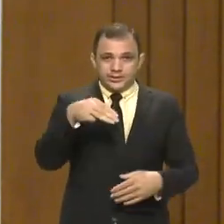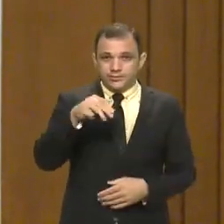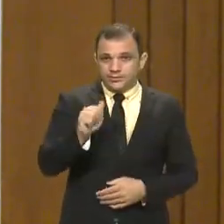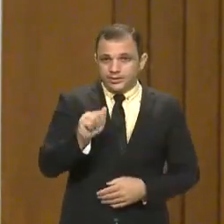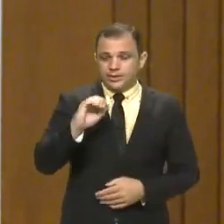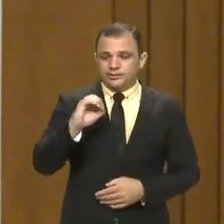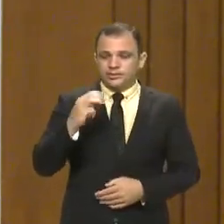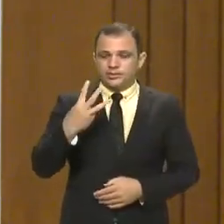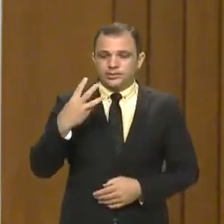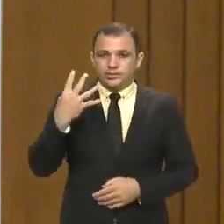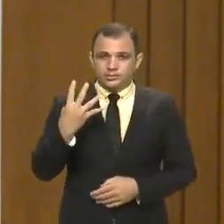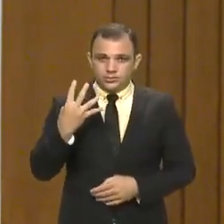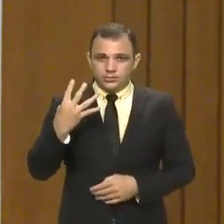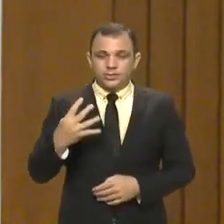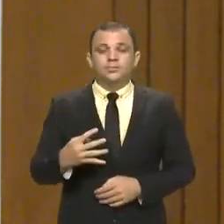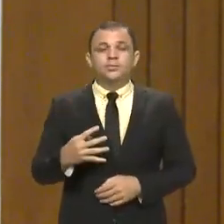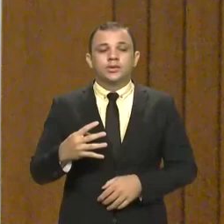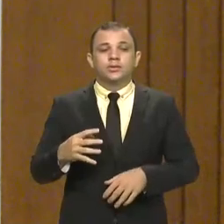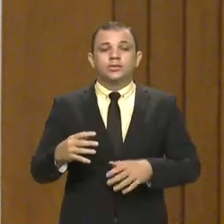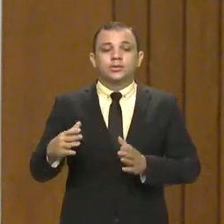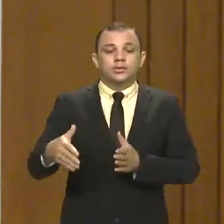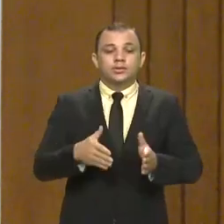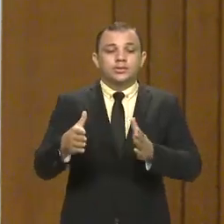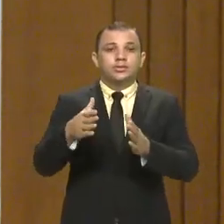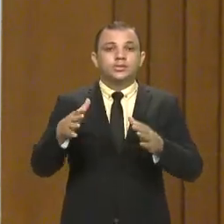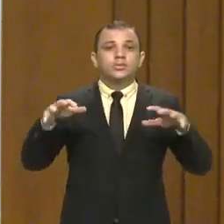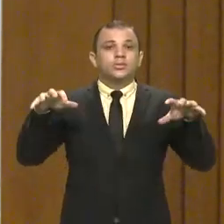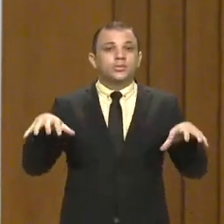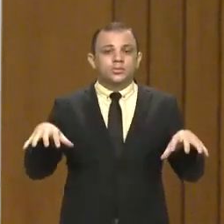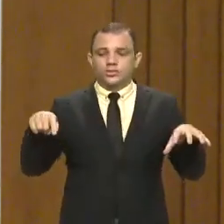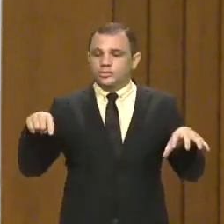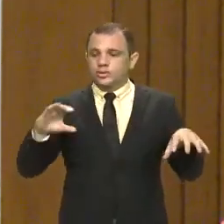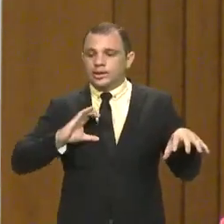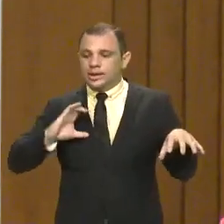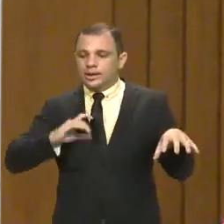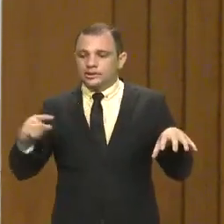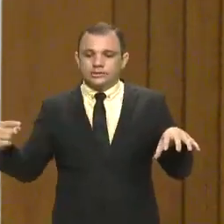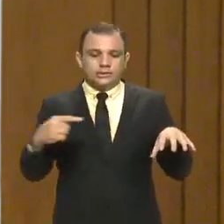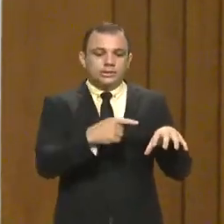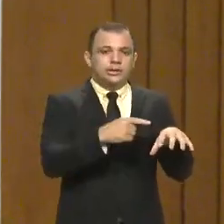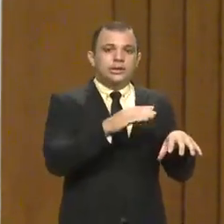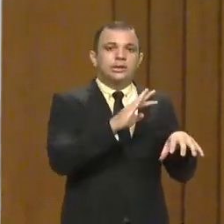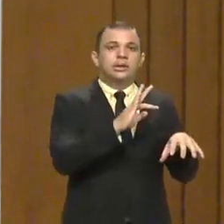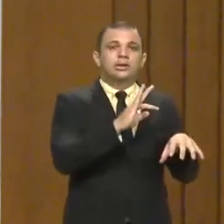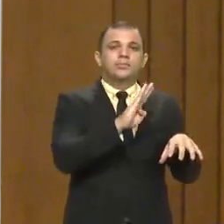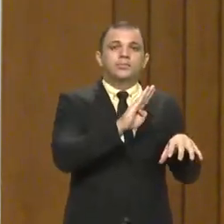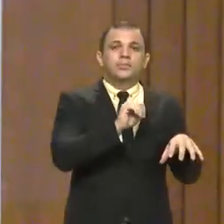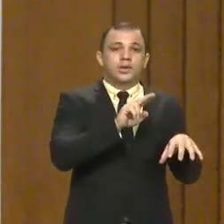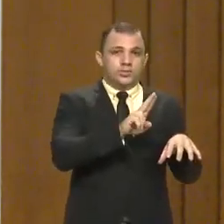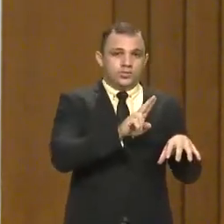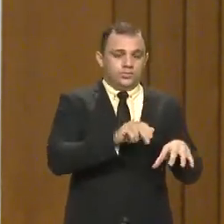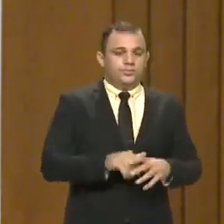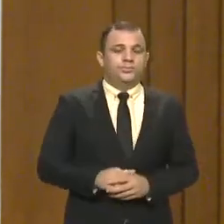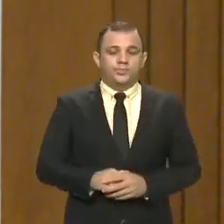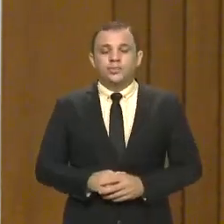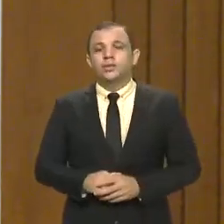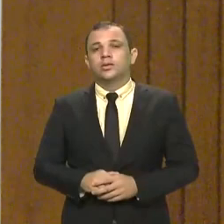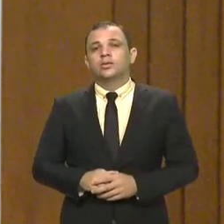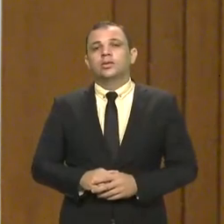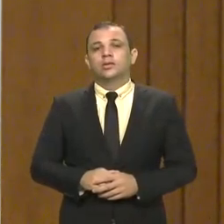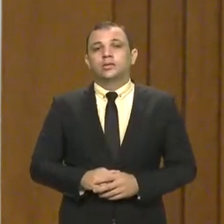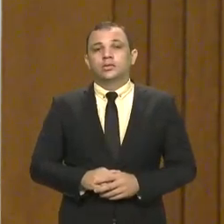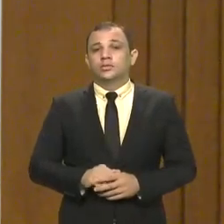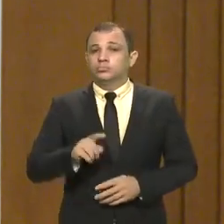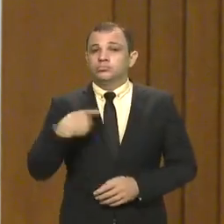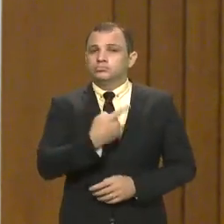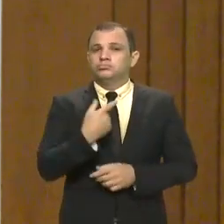MA-034, que liga a cidade de Caxias ao povoado do Baú. E assim a gente vem tocando o nosso mandato, trabalhando muito por